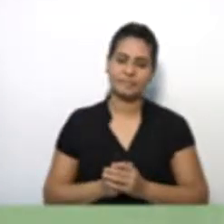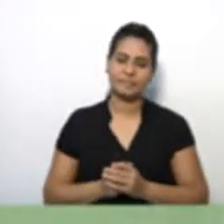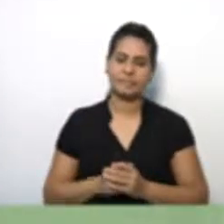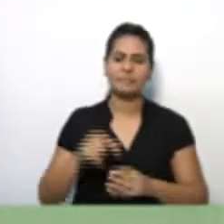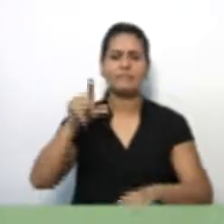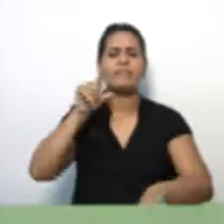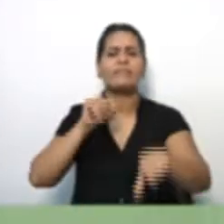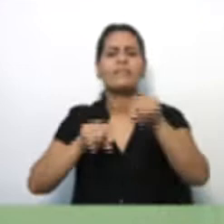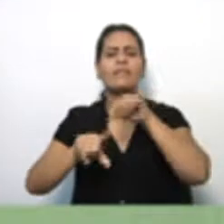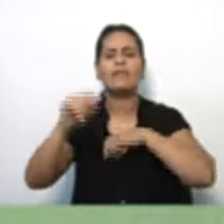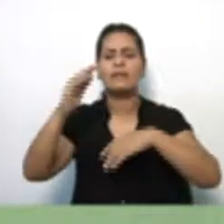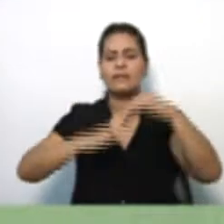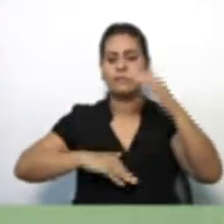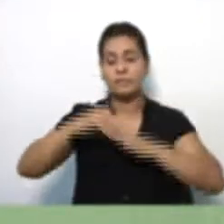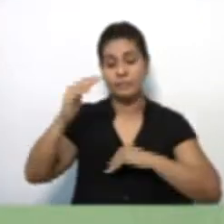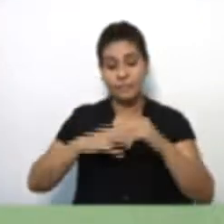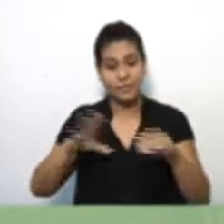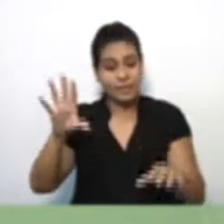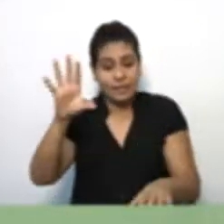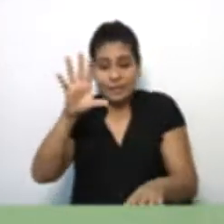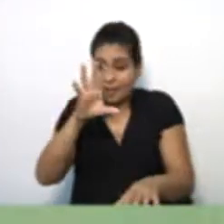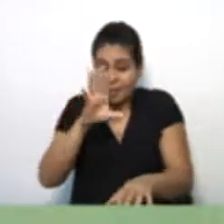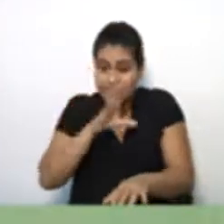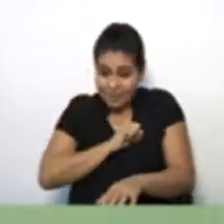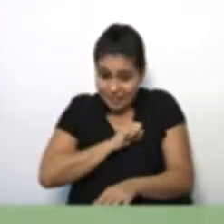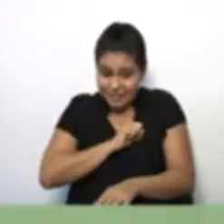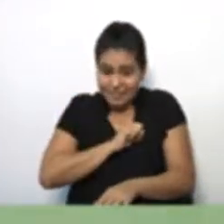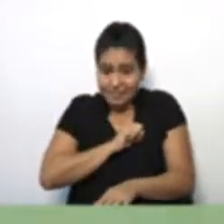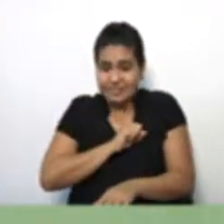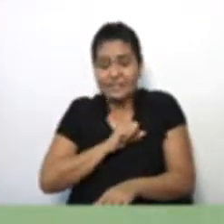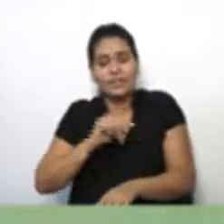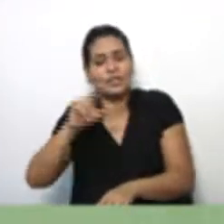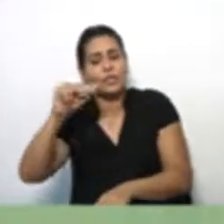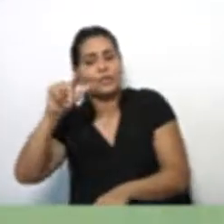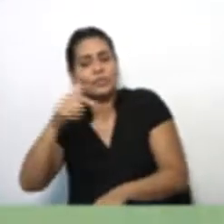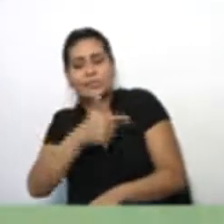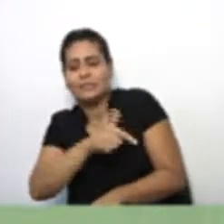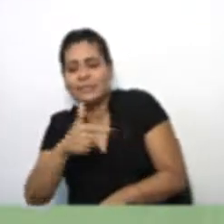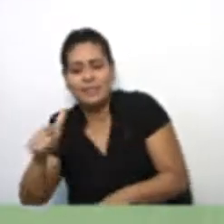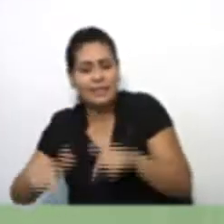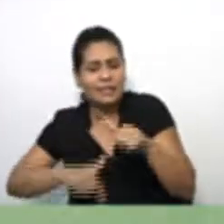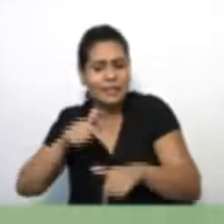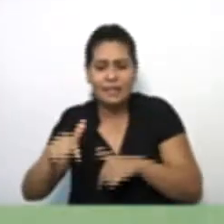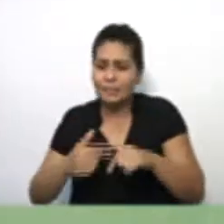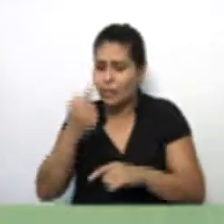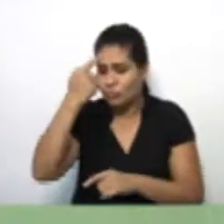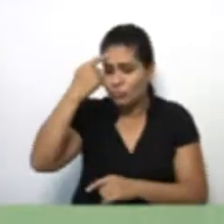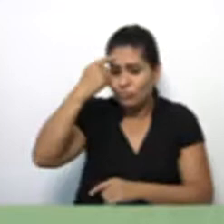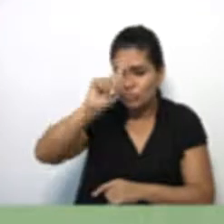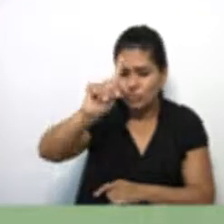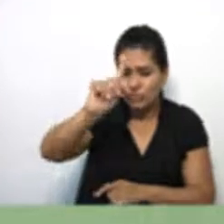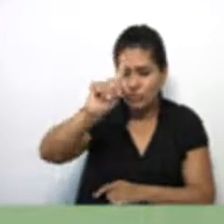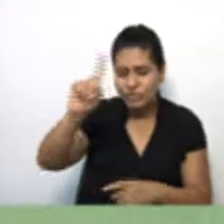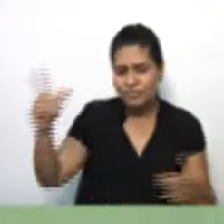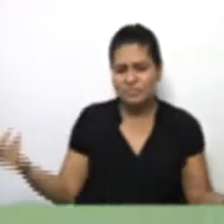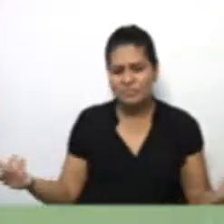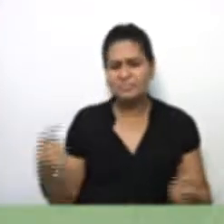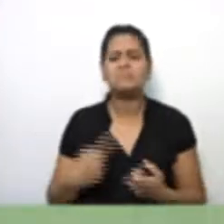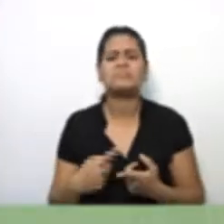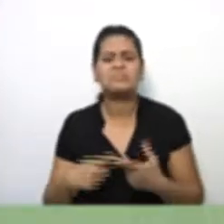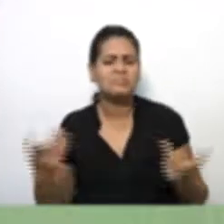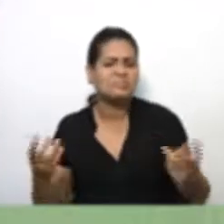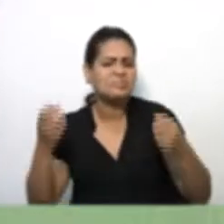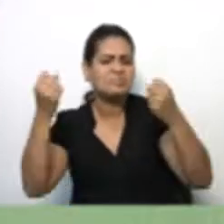ó, escolha uma profissão que ame, como Confúcio disse, e não terá que trabalhar um único dia. Por que que ele disse isso? Olha